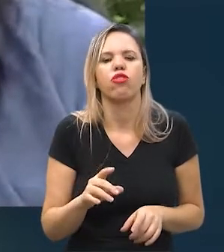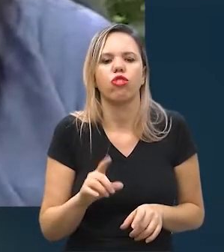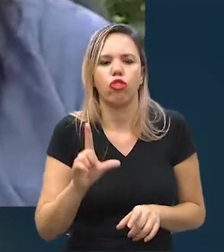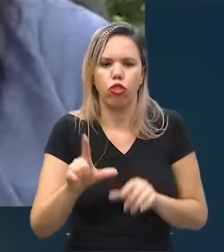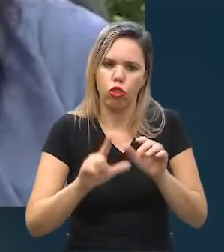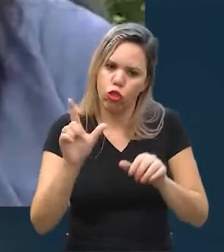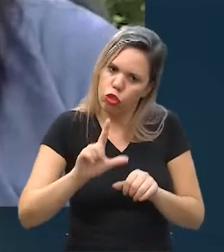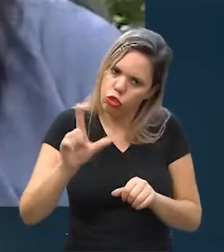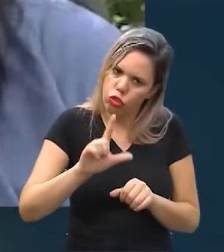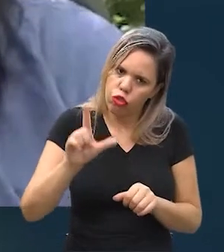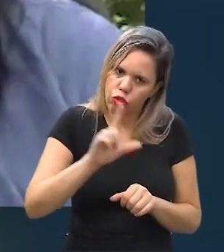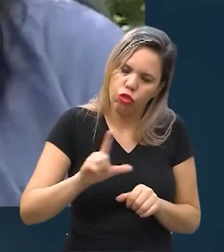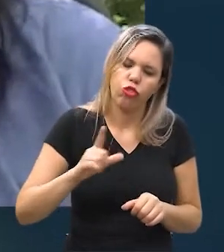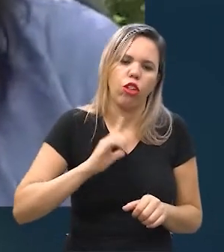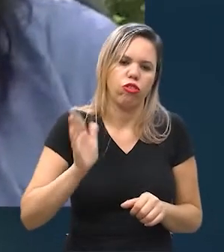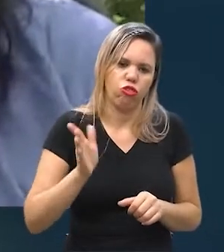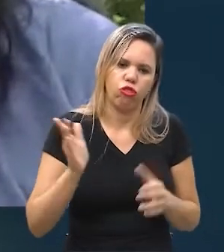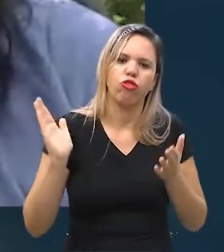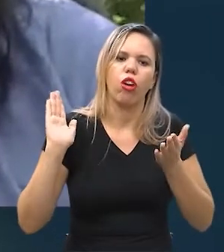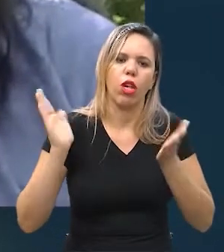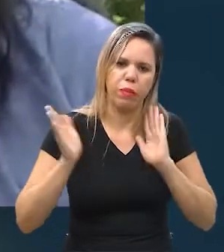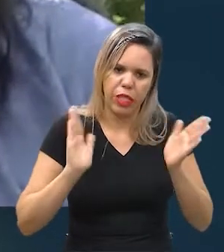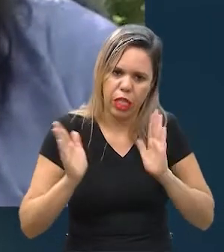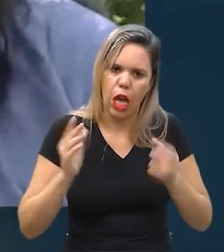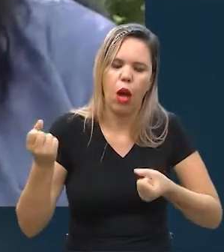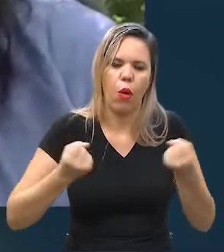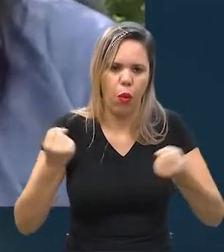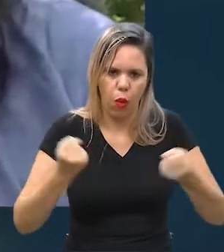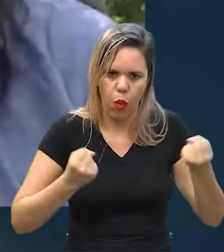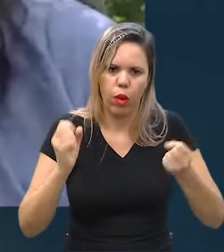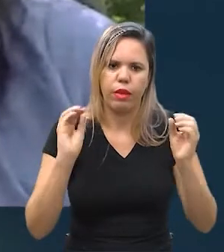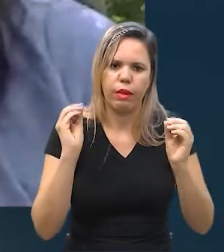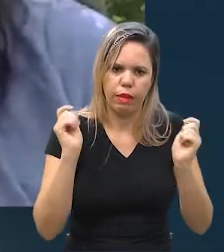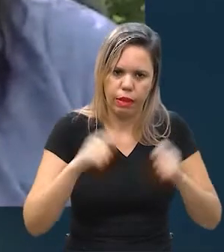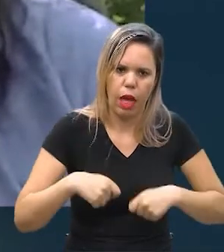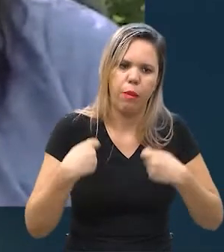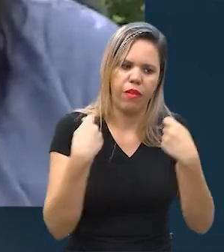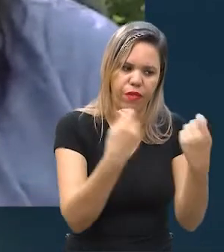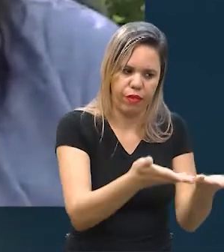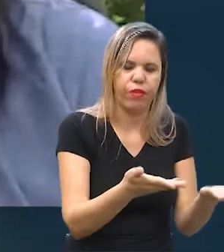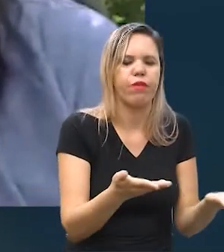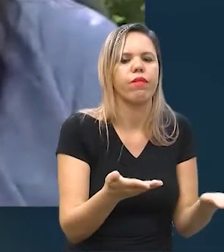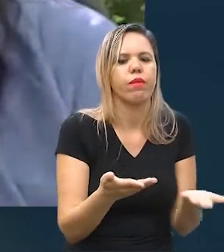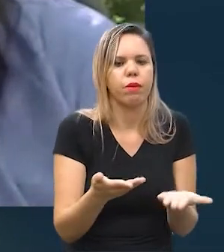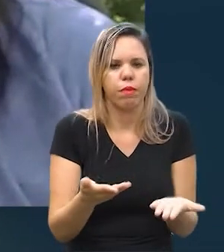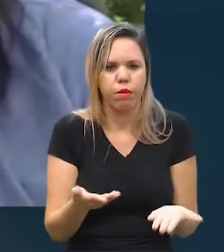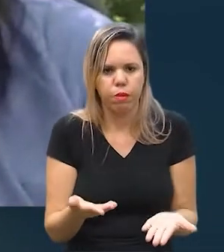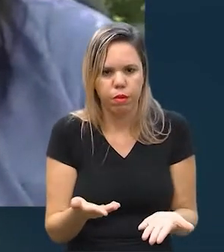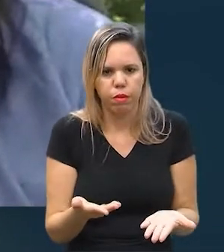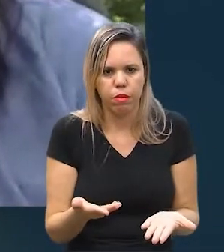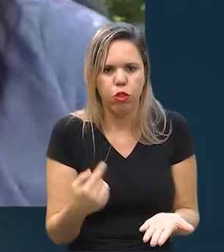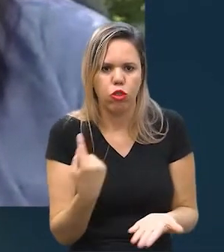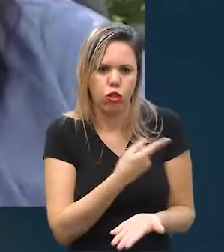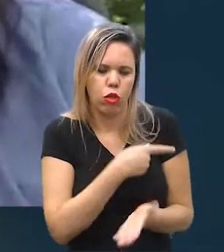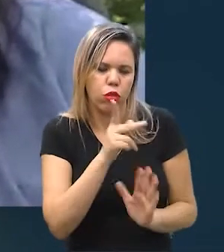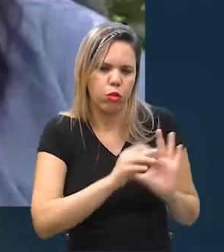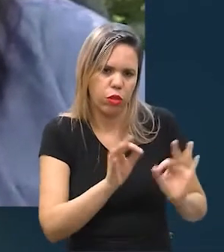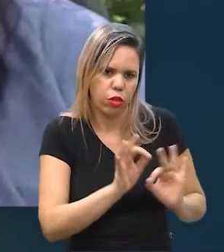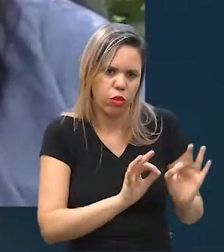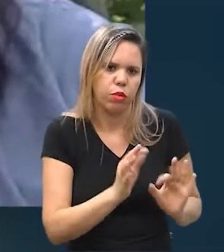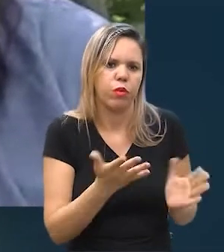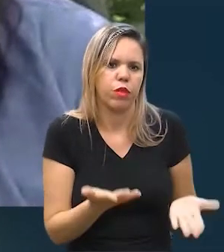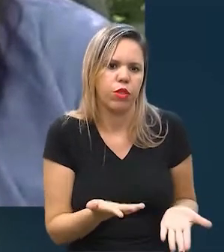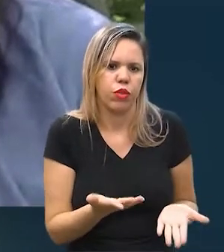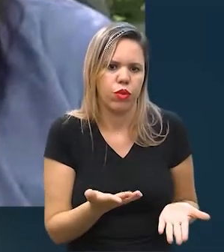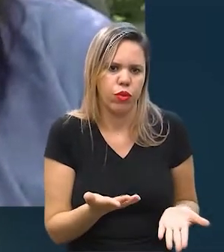bacana, então caminhão, carros que dá para fazer as entregas. Então o nosso planejamento ele